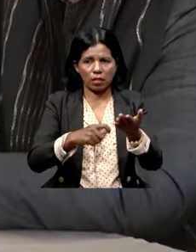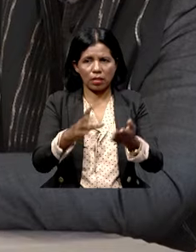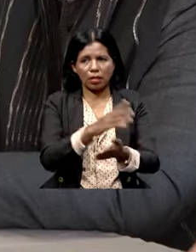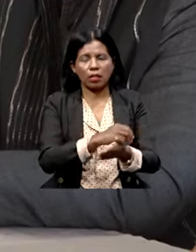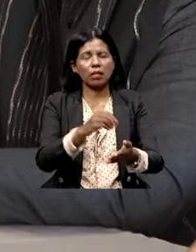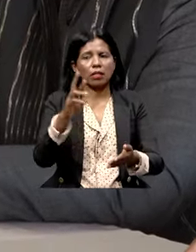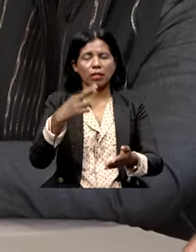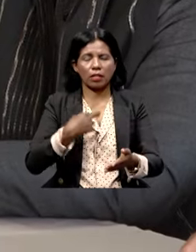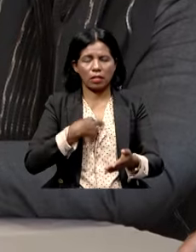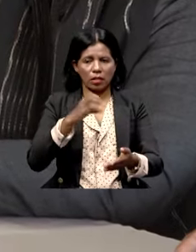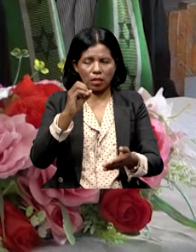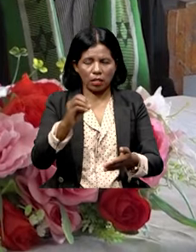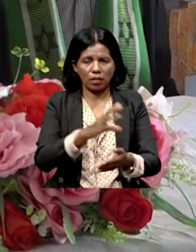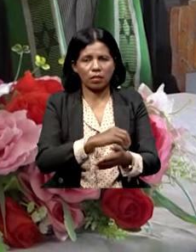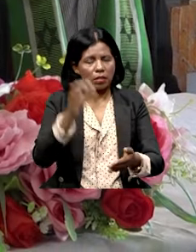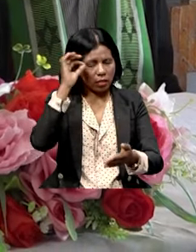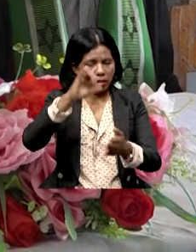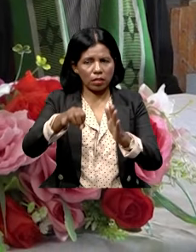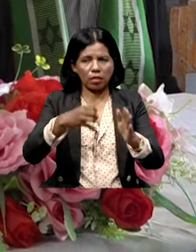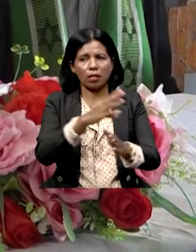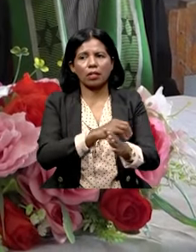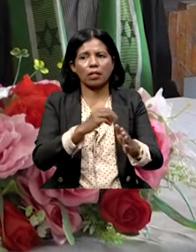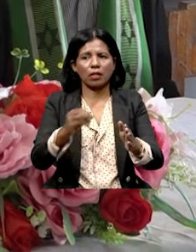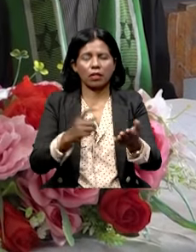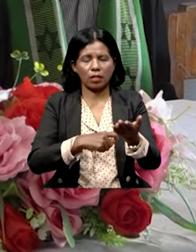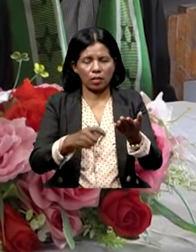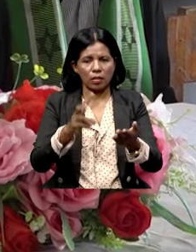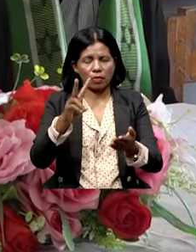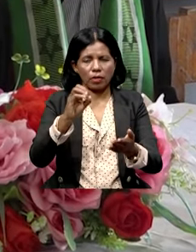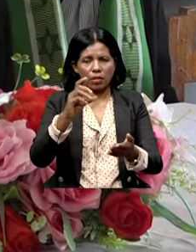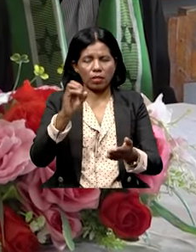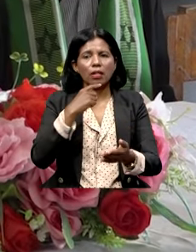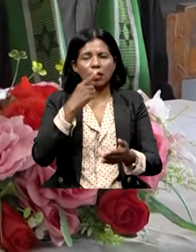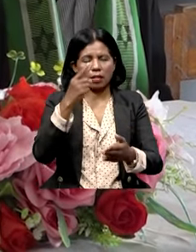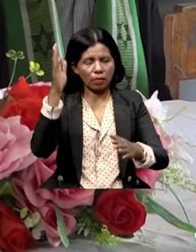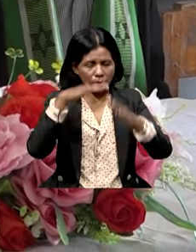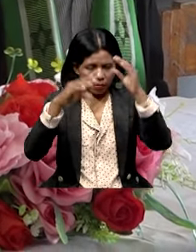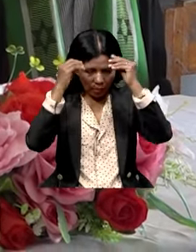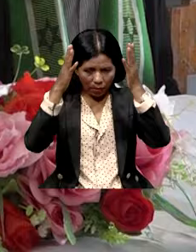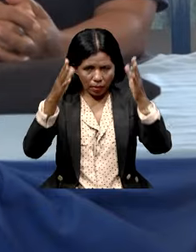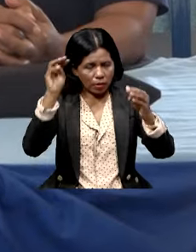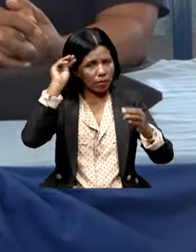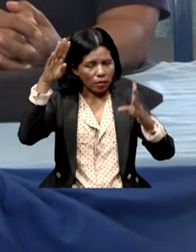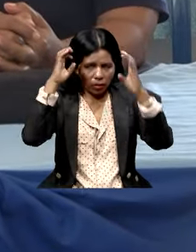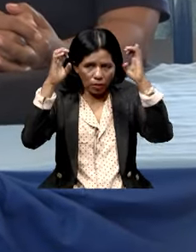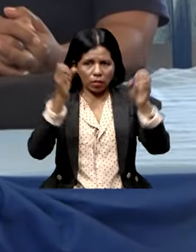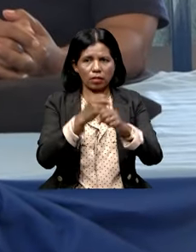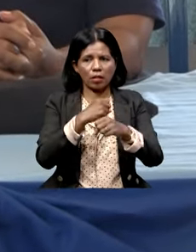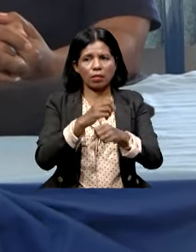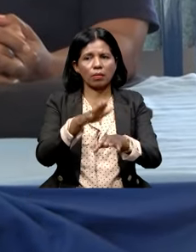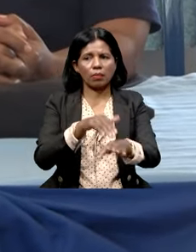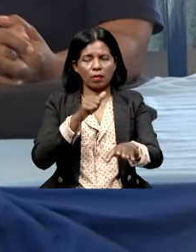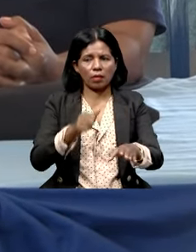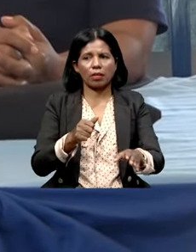Relaco, secretário de Estado de Ensino Secundário Geral no Ensino Técnico Vocacional Hateten, problema professor, Ministério da Educação, se rala o